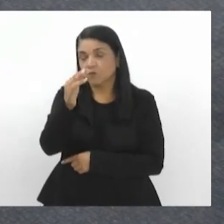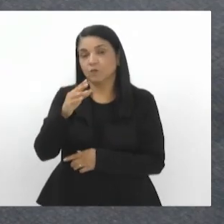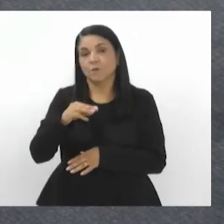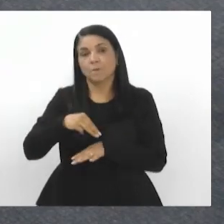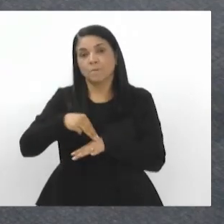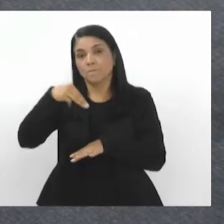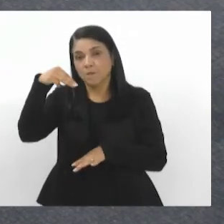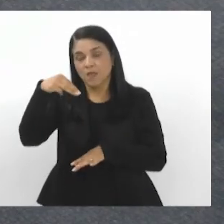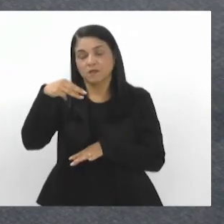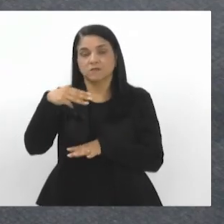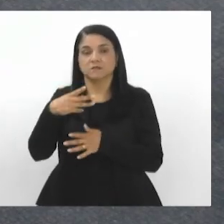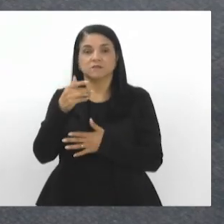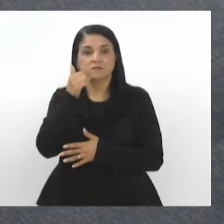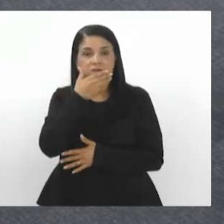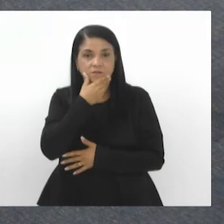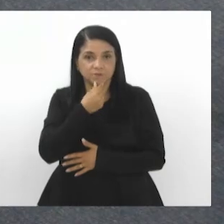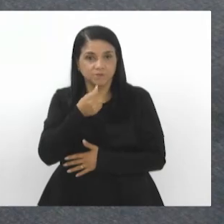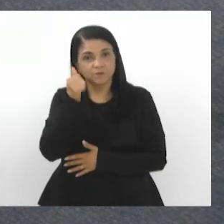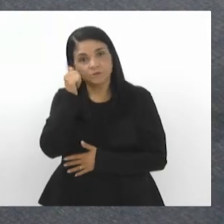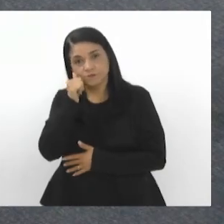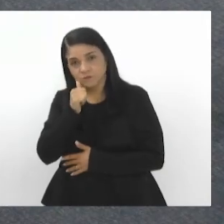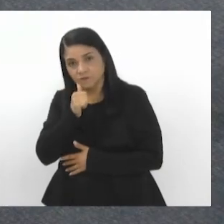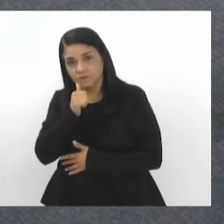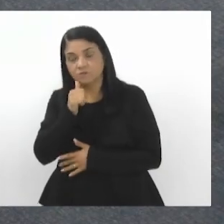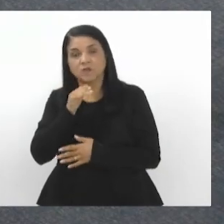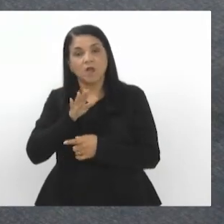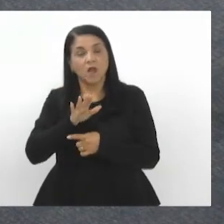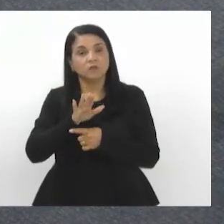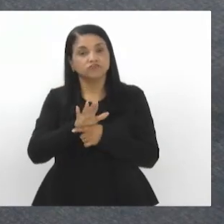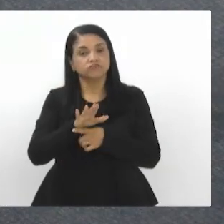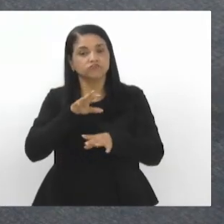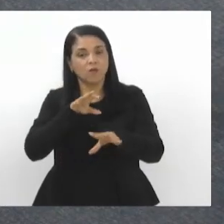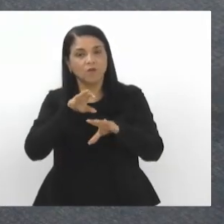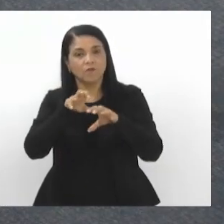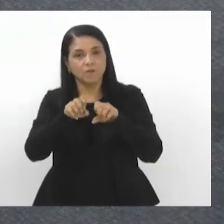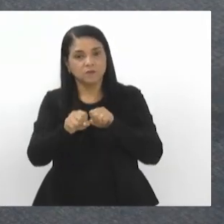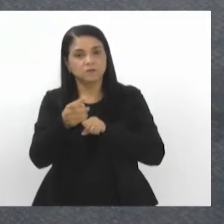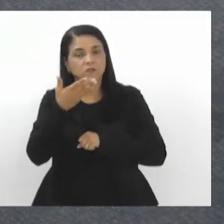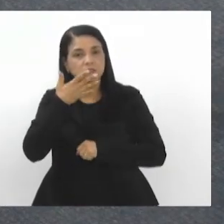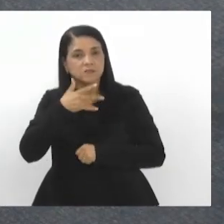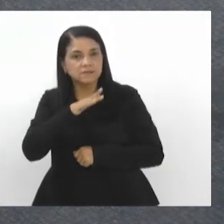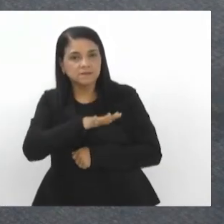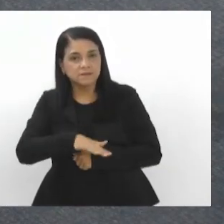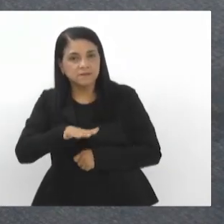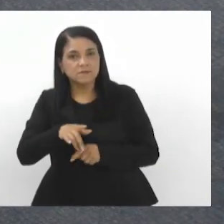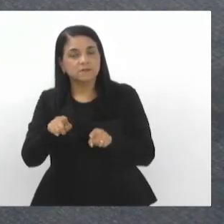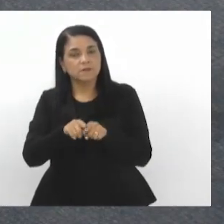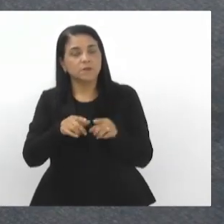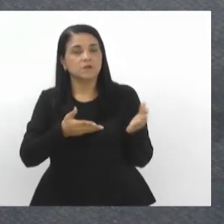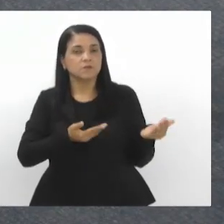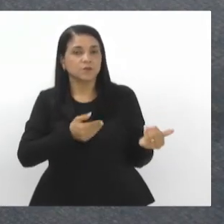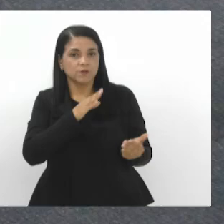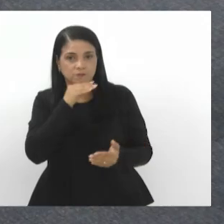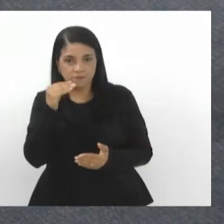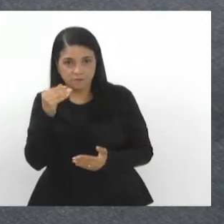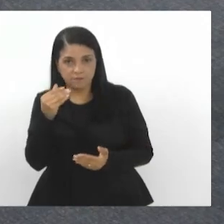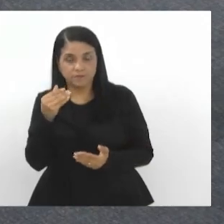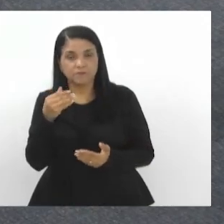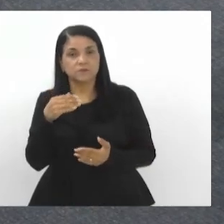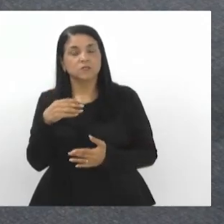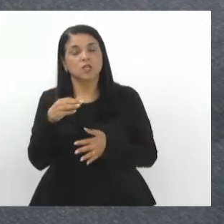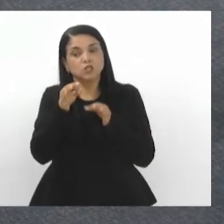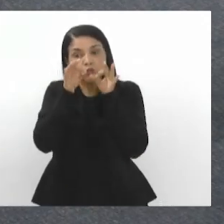mestras e mestras, que vão estar contribuindo para a formação das nossas crianças e dos nossos adolescentes. É